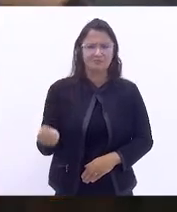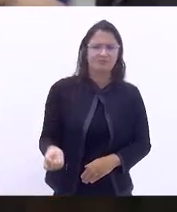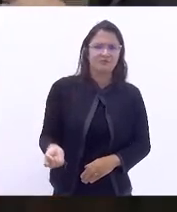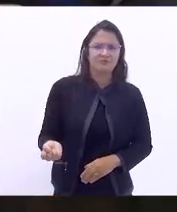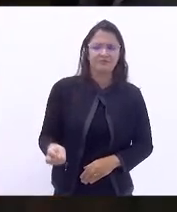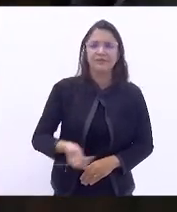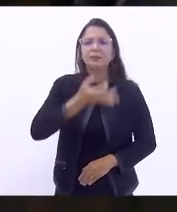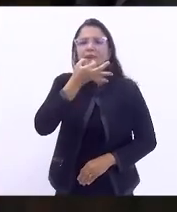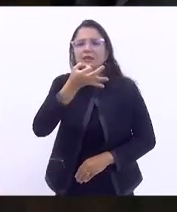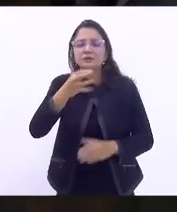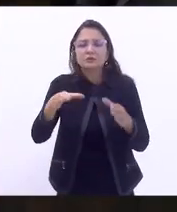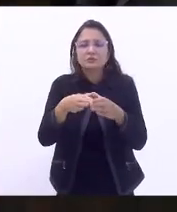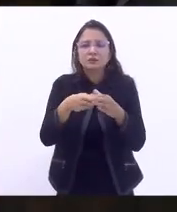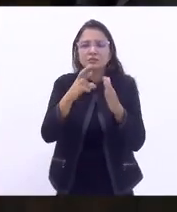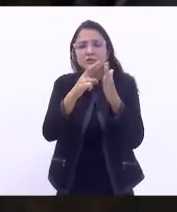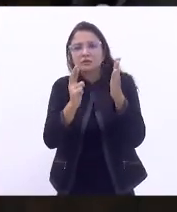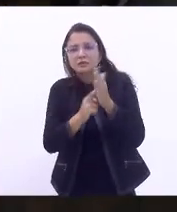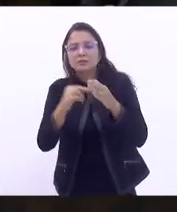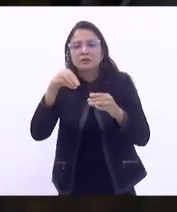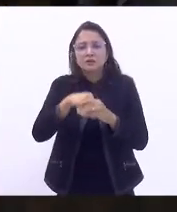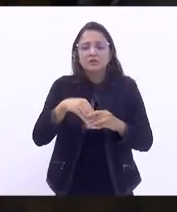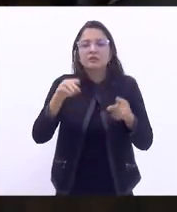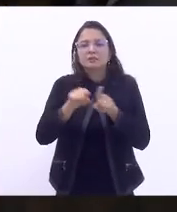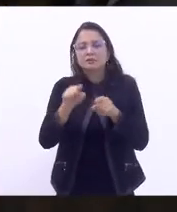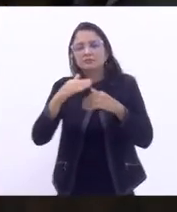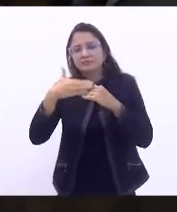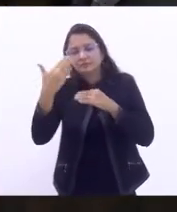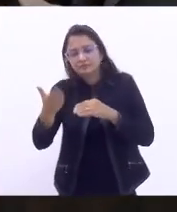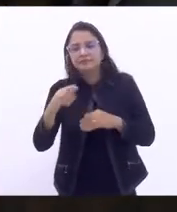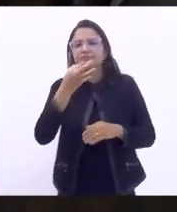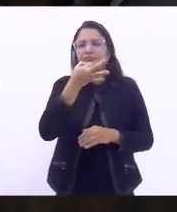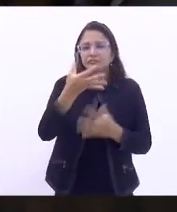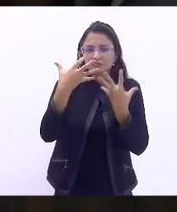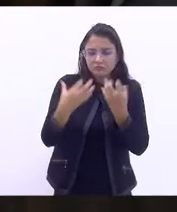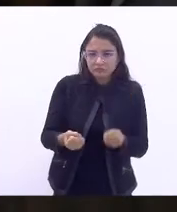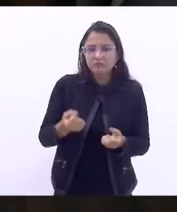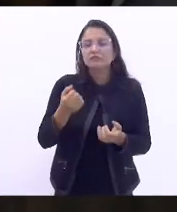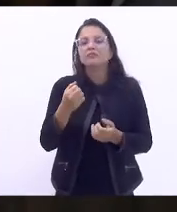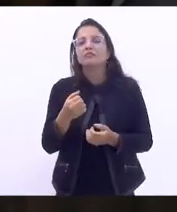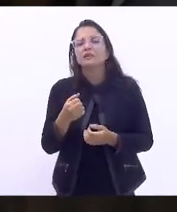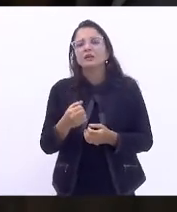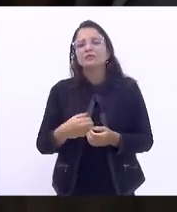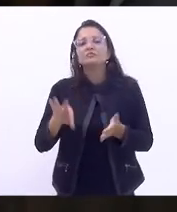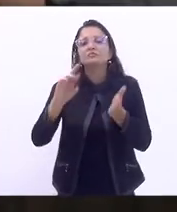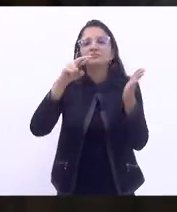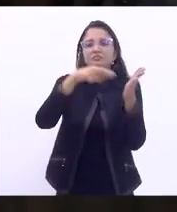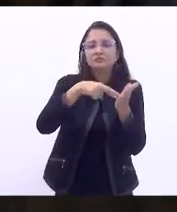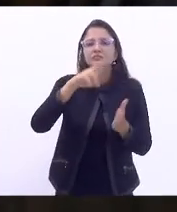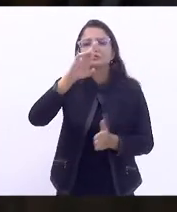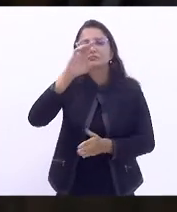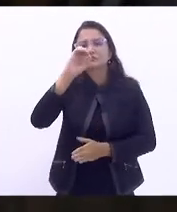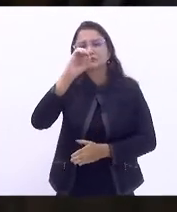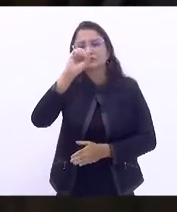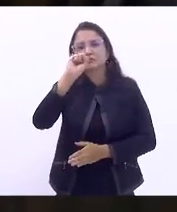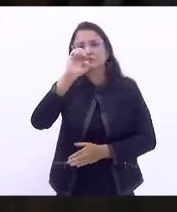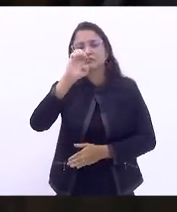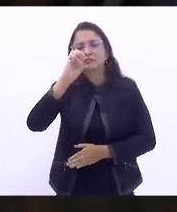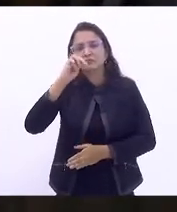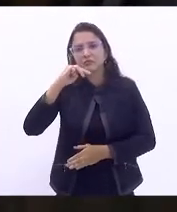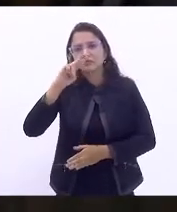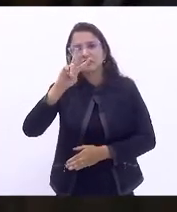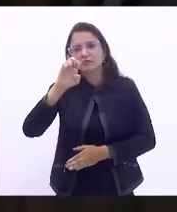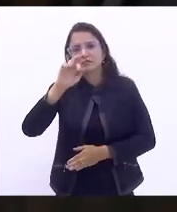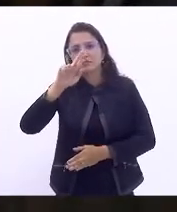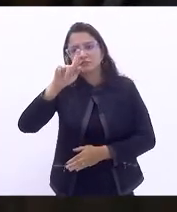Parecer da Comissão de Normas Internas e Proposições Externas, favorável, relator deputado Rosenberg Reis. Em discussão, não havendo que queira